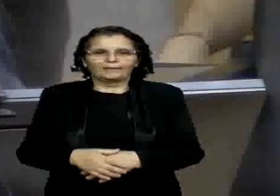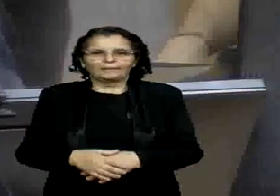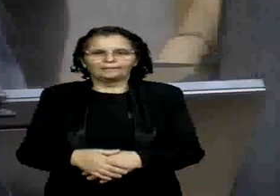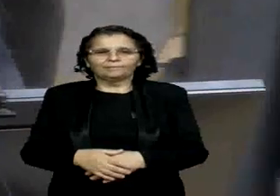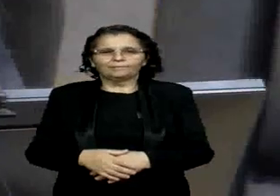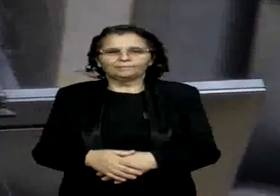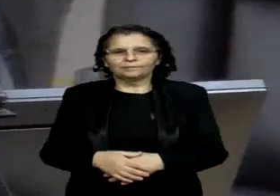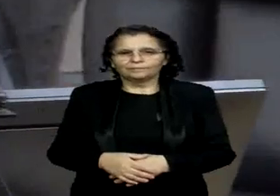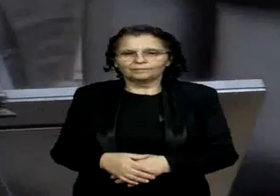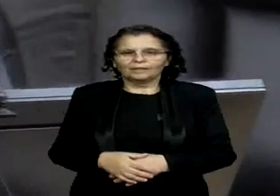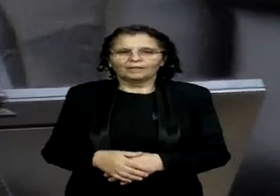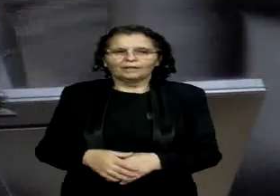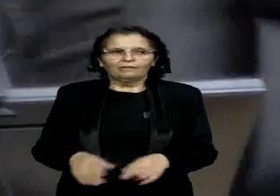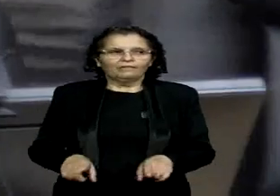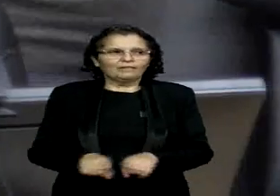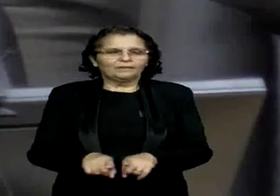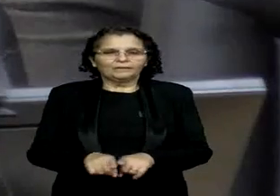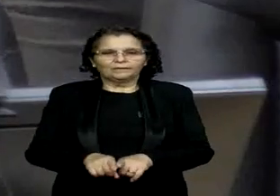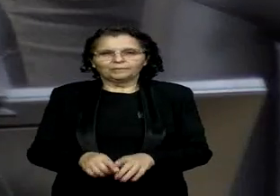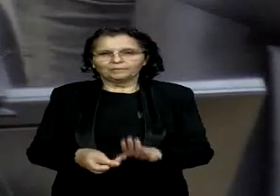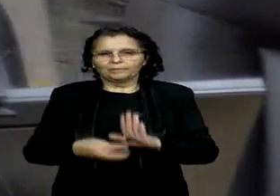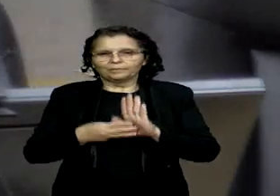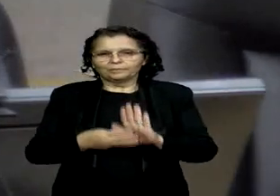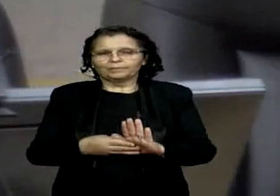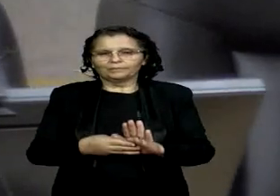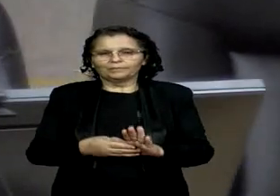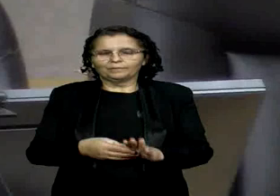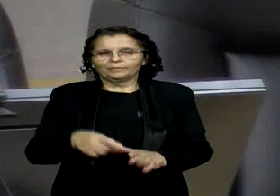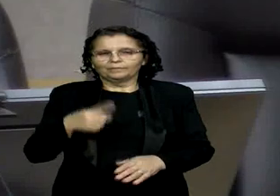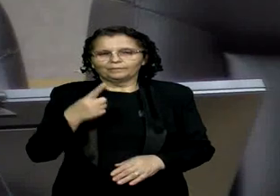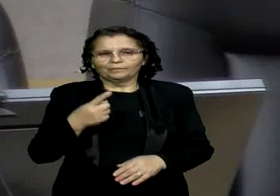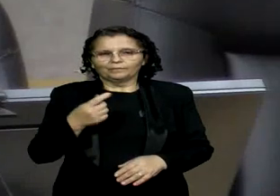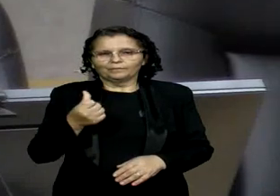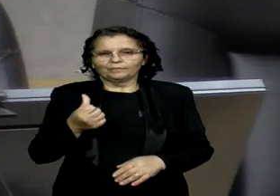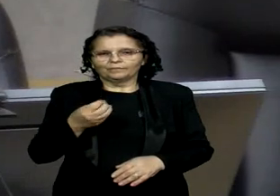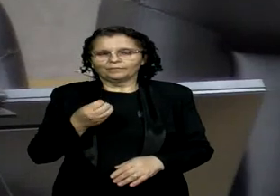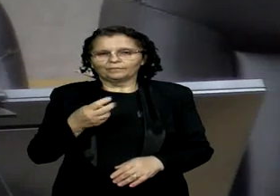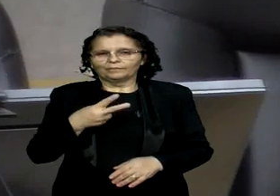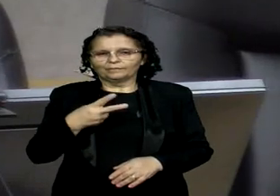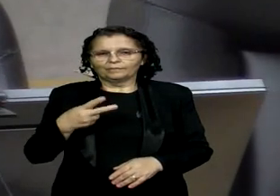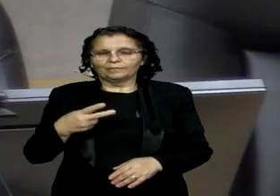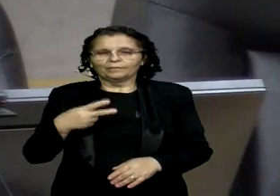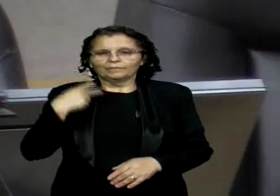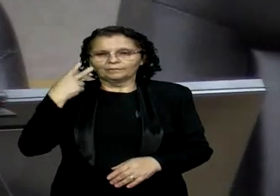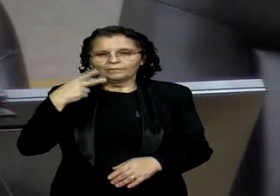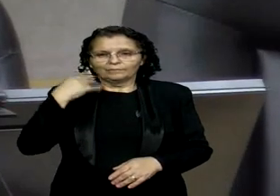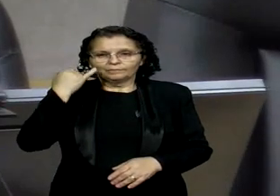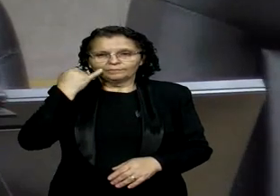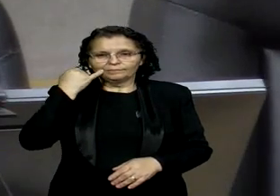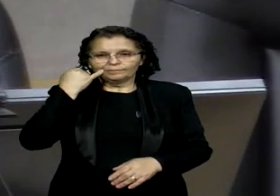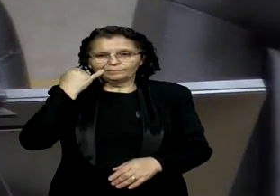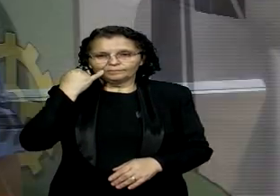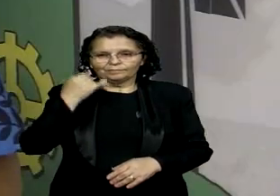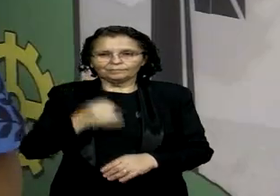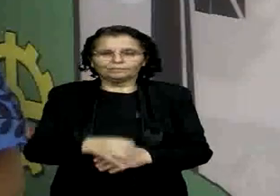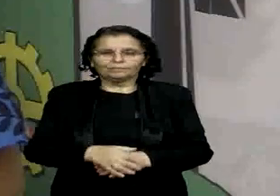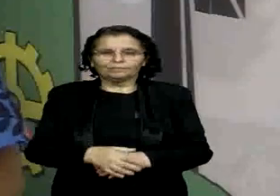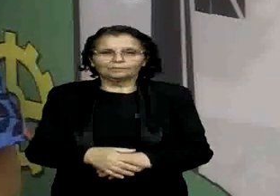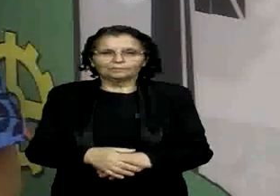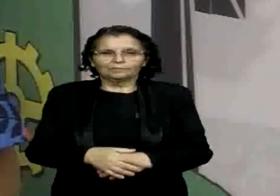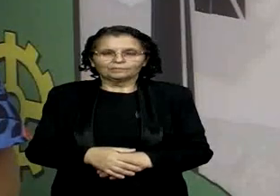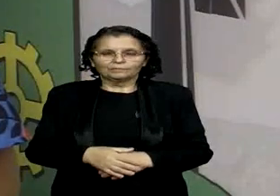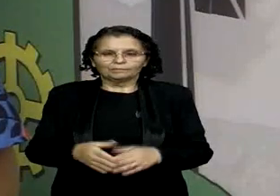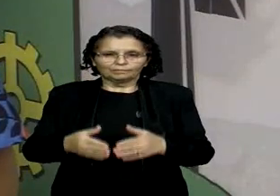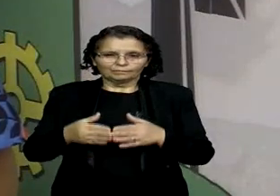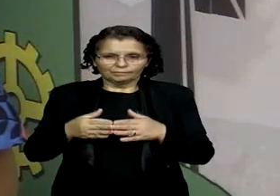Está em discussão a moção de aplauso 160 de 2024 da nobre vereadora Juliana Dativós. Pela